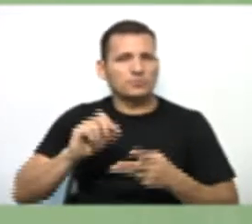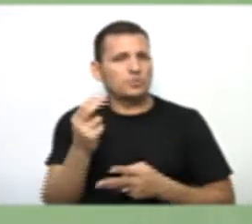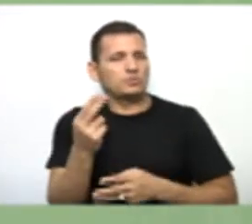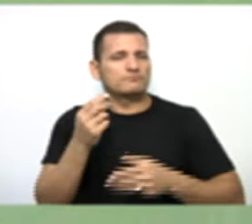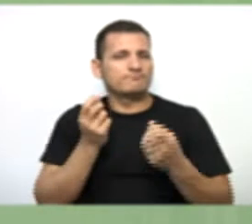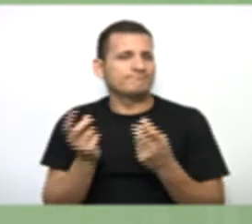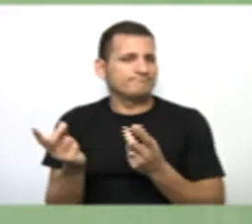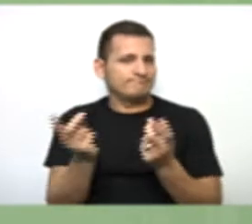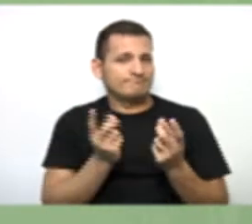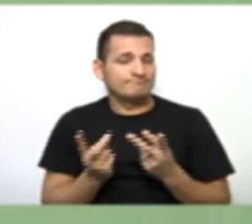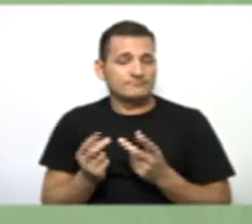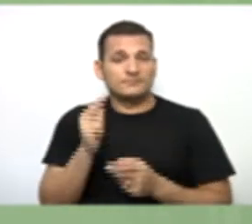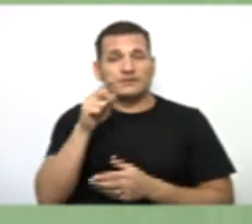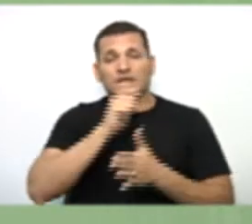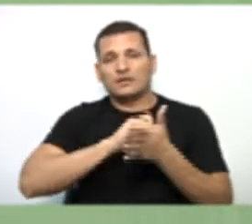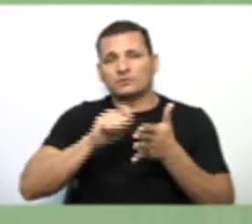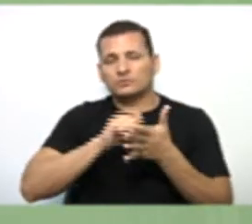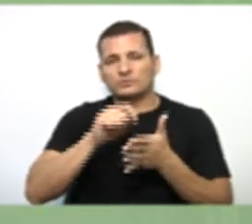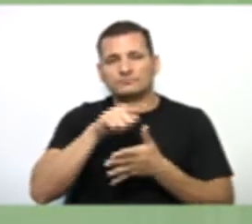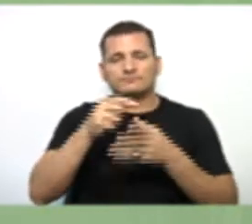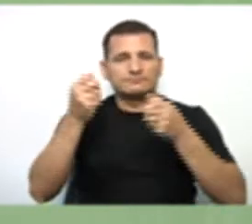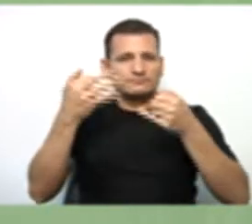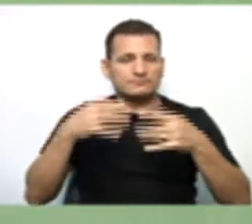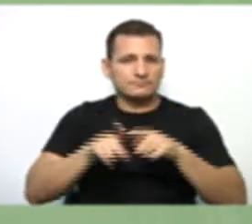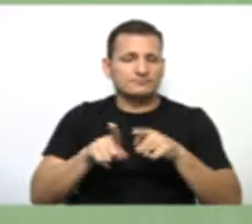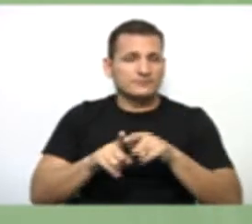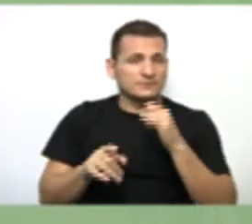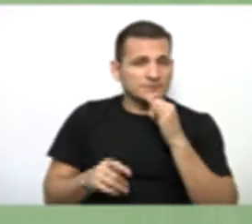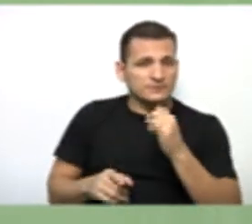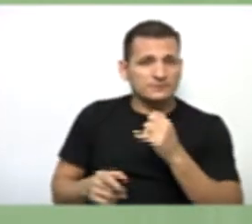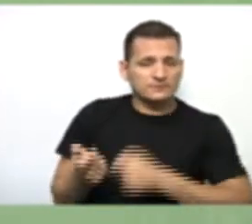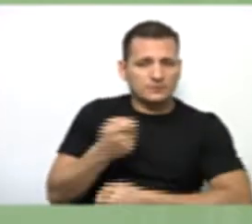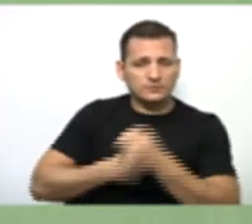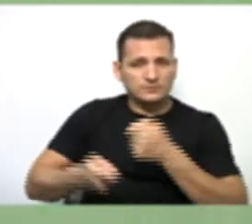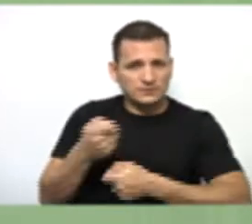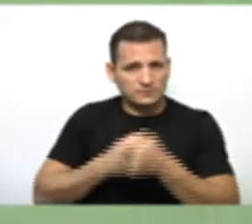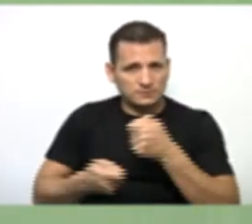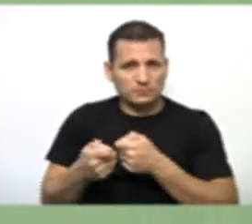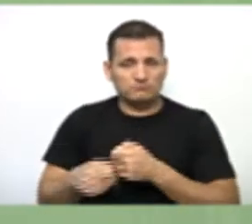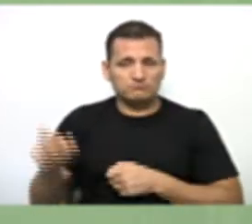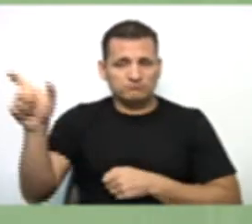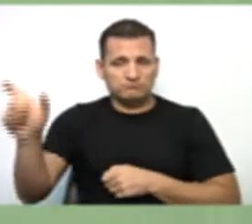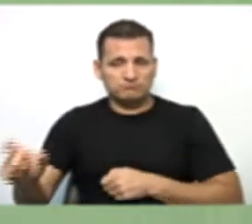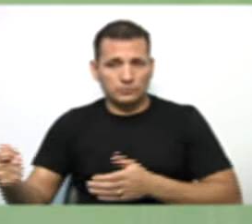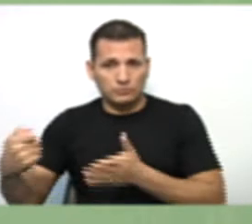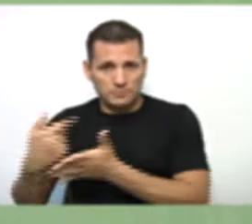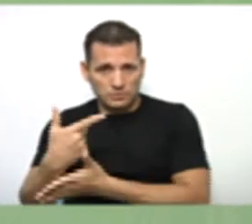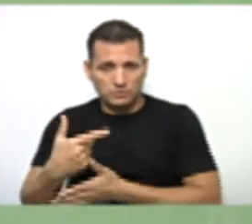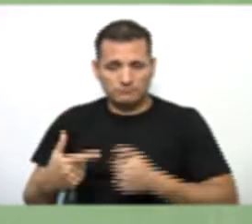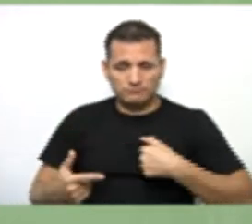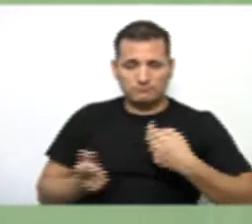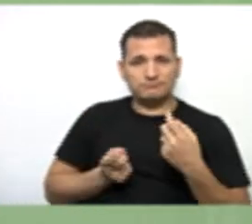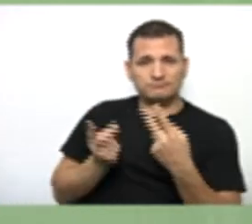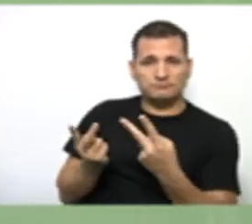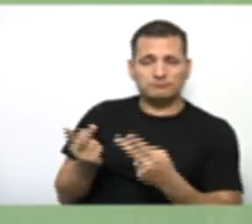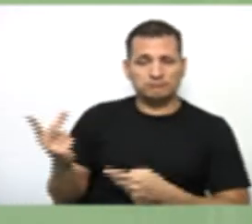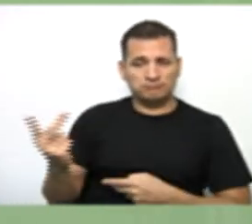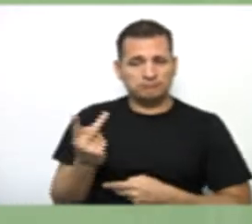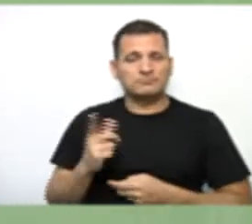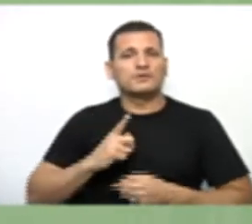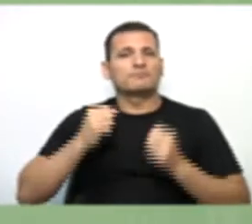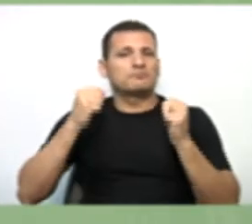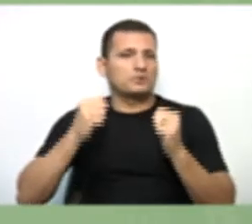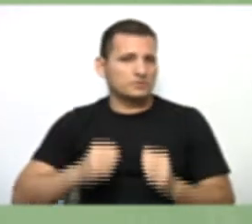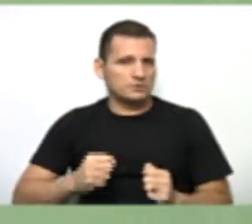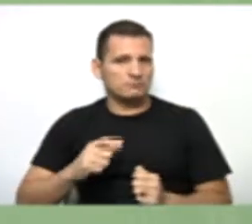O autor diz ainda que, em situações de negociação, tanto o comprador como o vendedor possuem poder, não é,